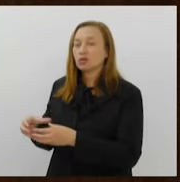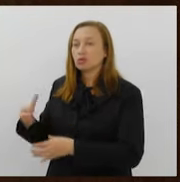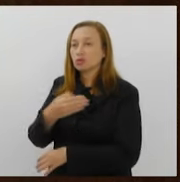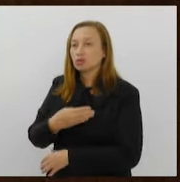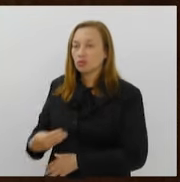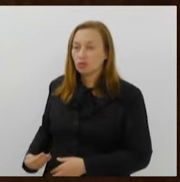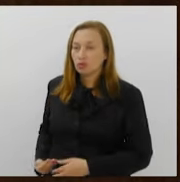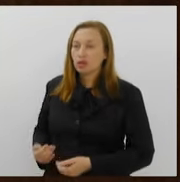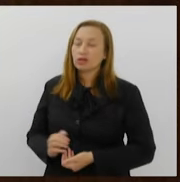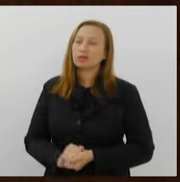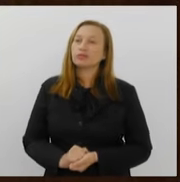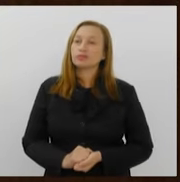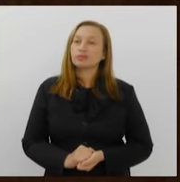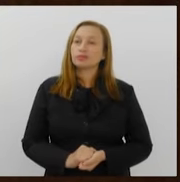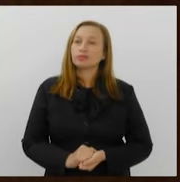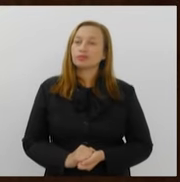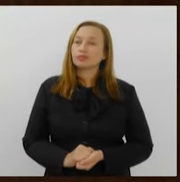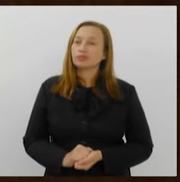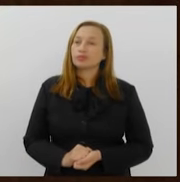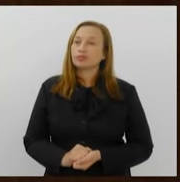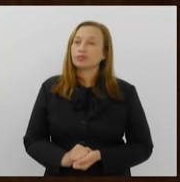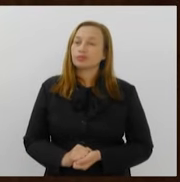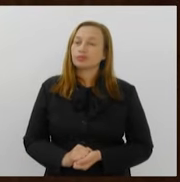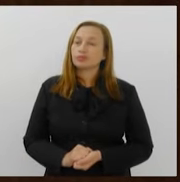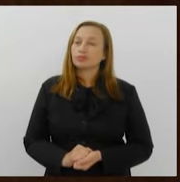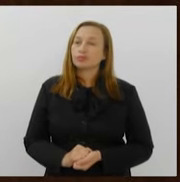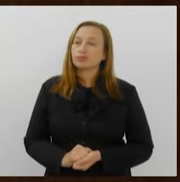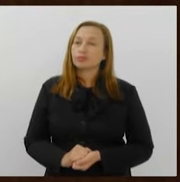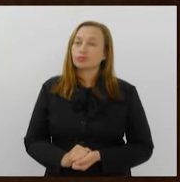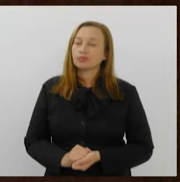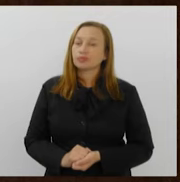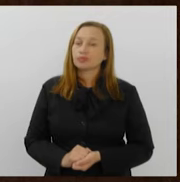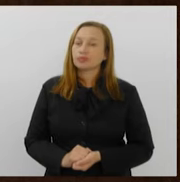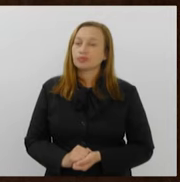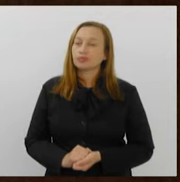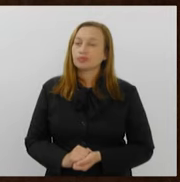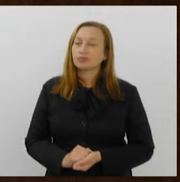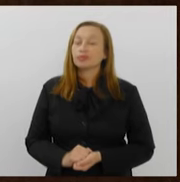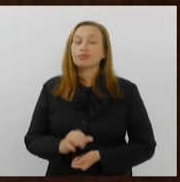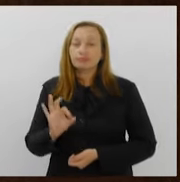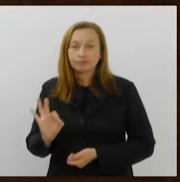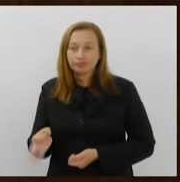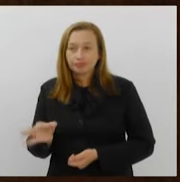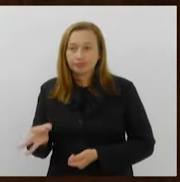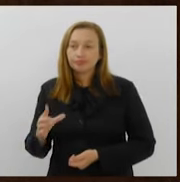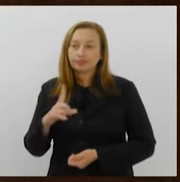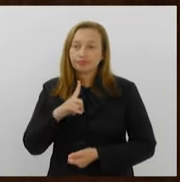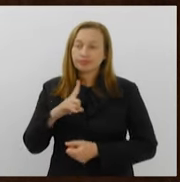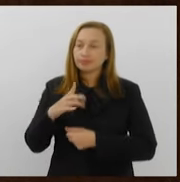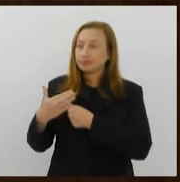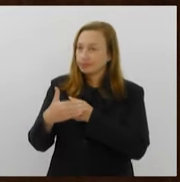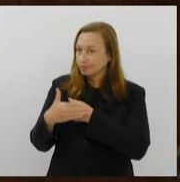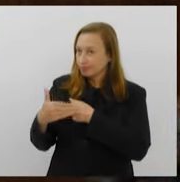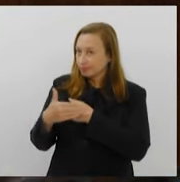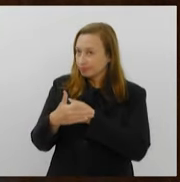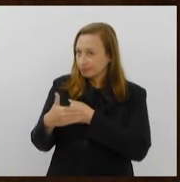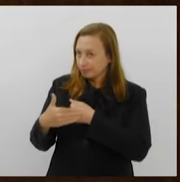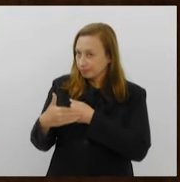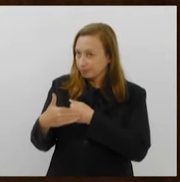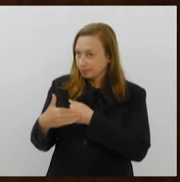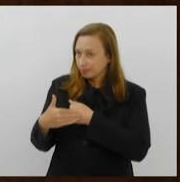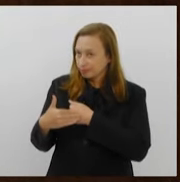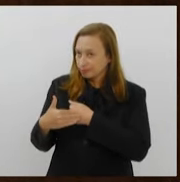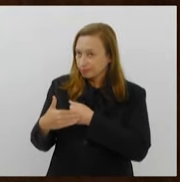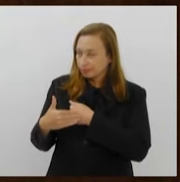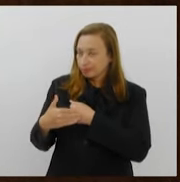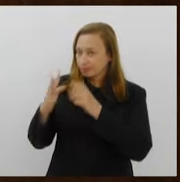somos aliados de primeira hora do nosso governador. Tenho certeza do carinho